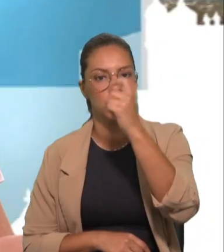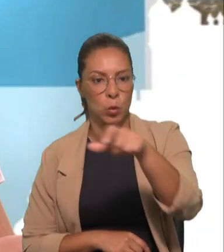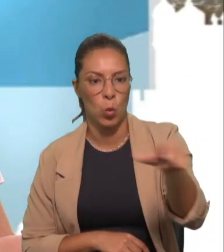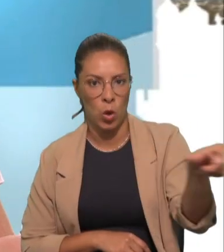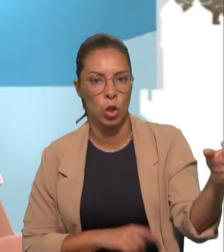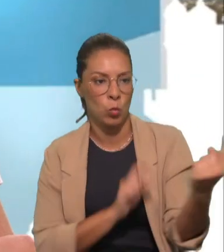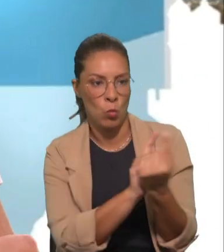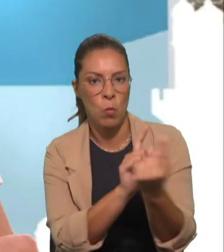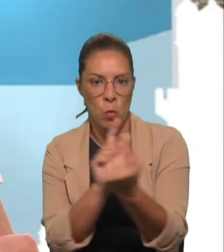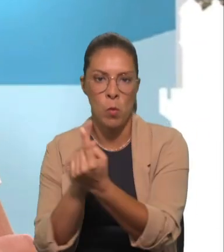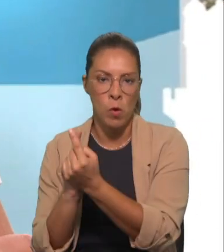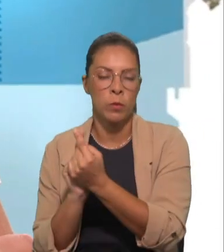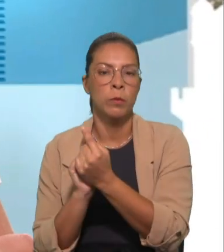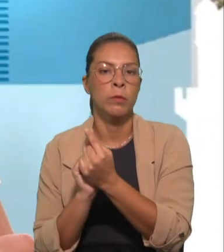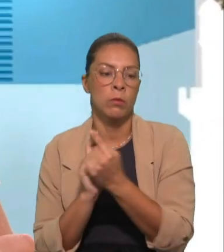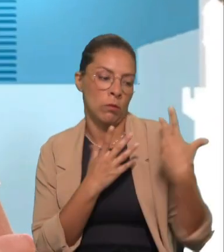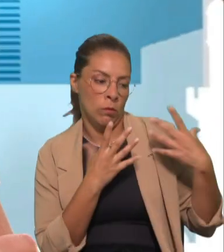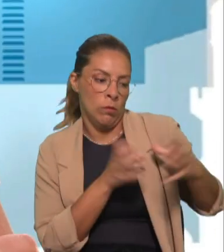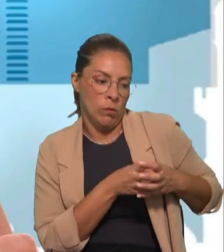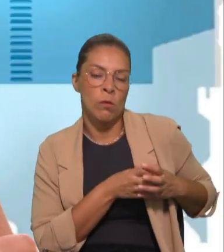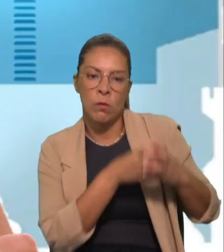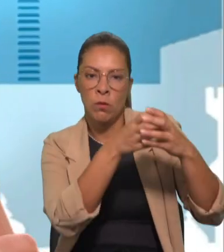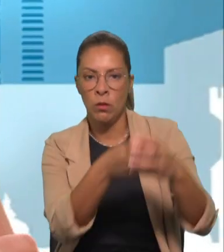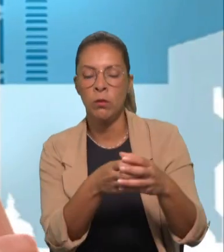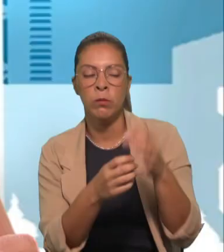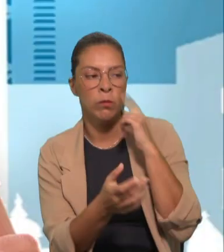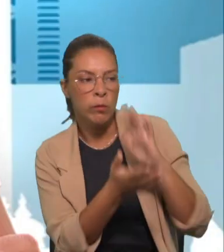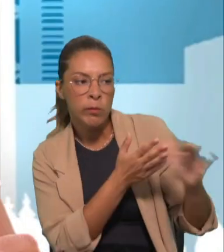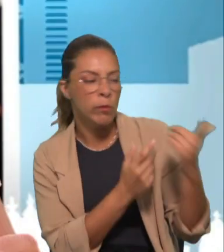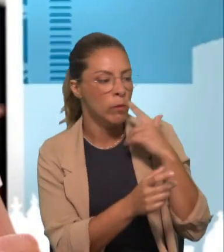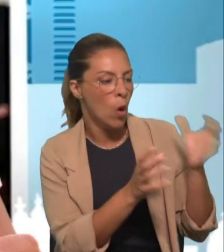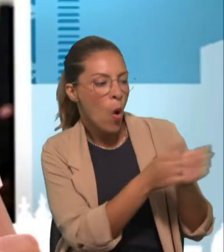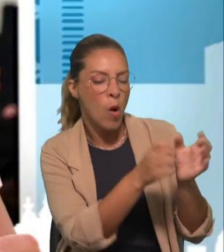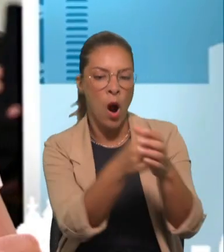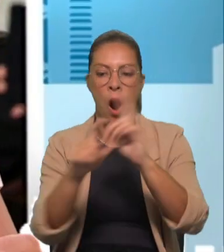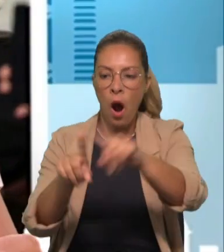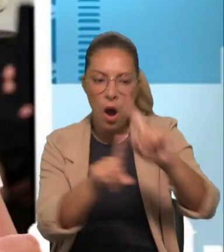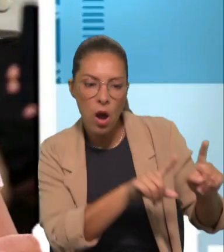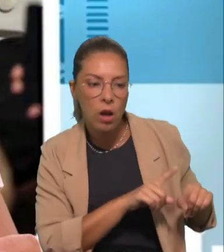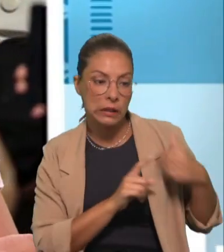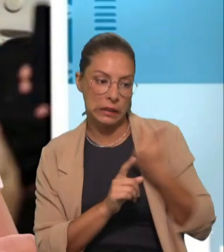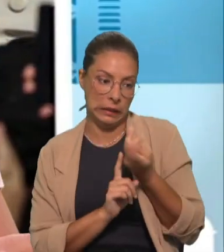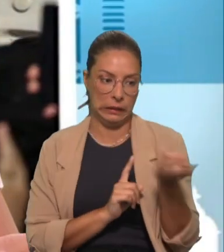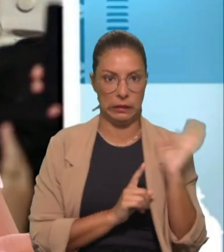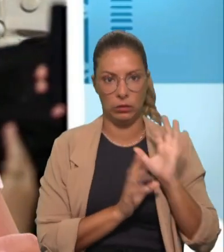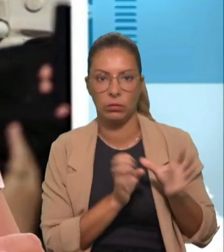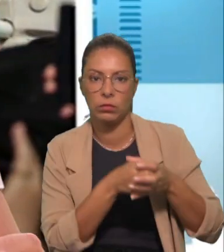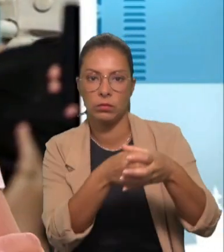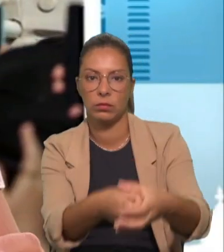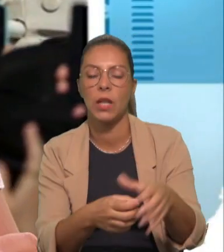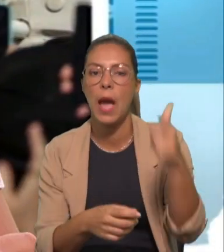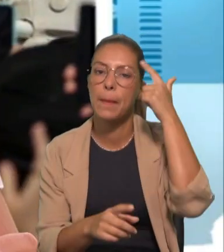realmente foram comigo em semana, que muitas delas não conhecia, porque são de diferentes grupos, mais do que essas pessoas, acho que é um bocado a marca que nós